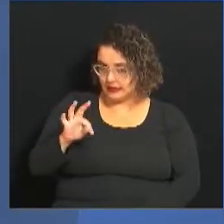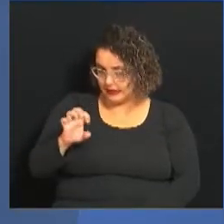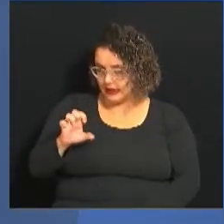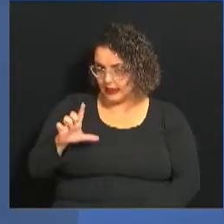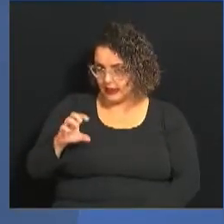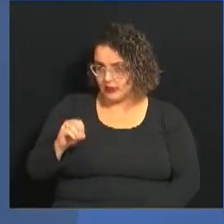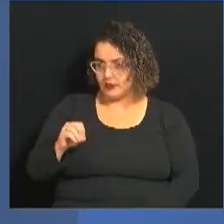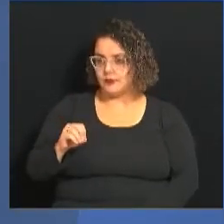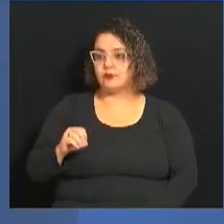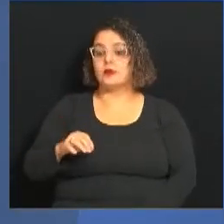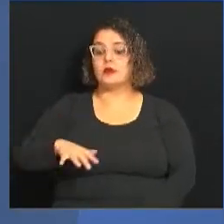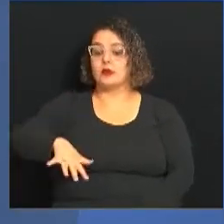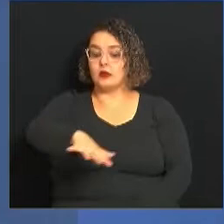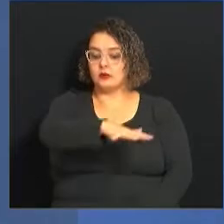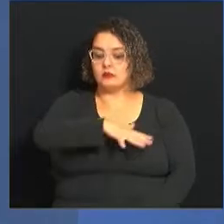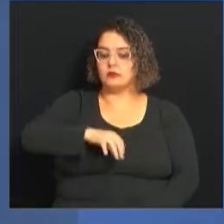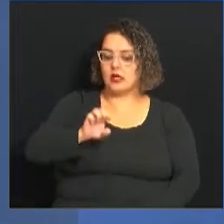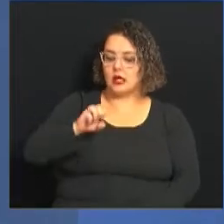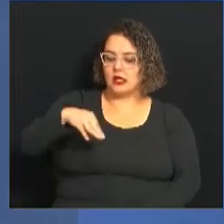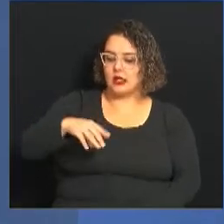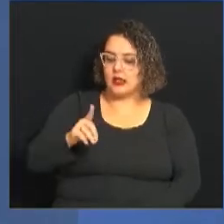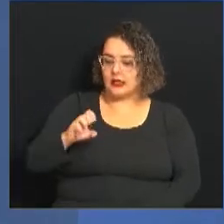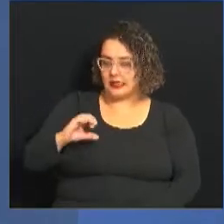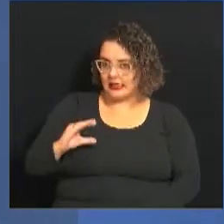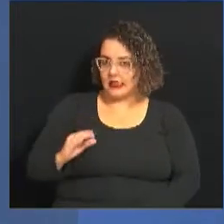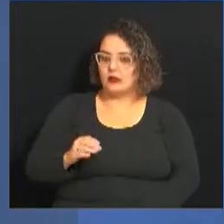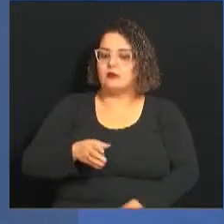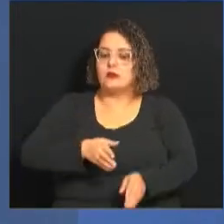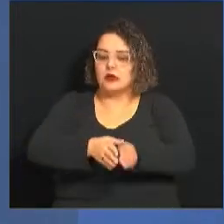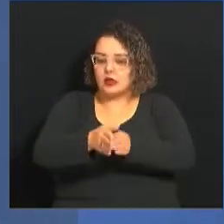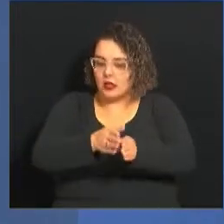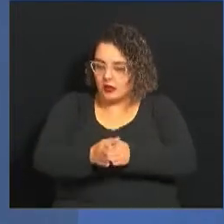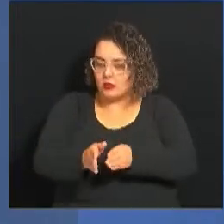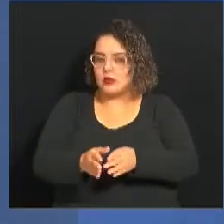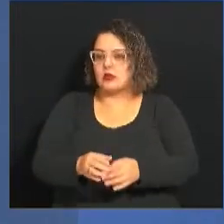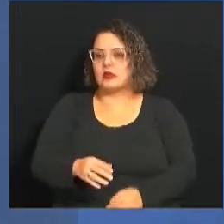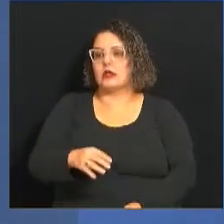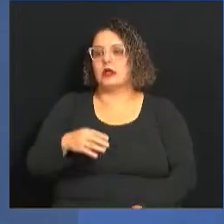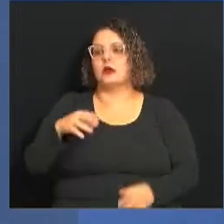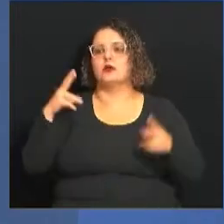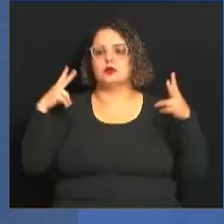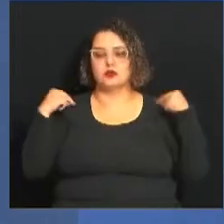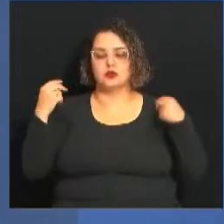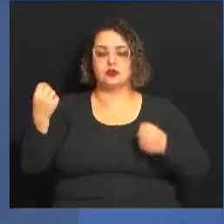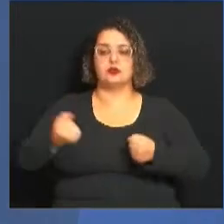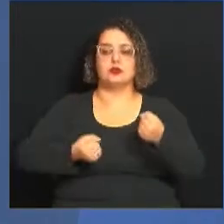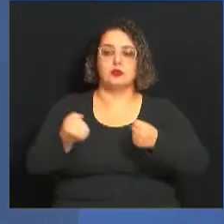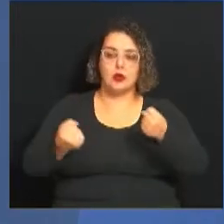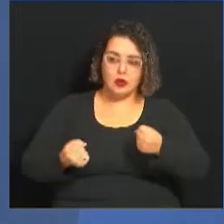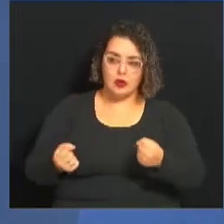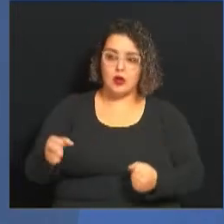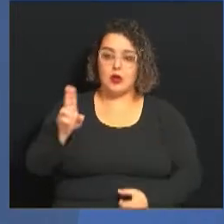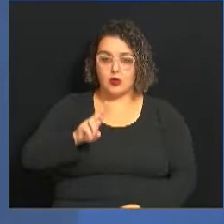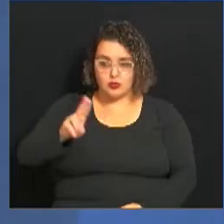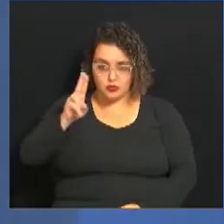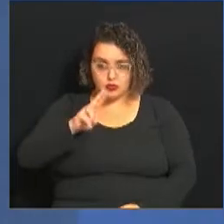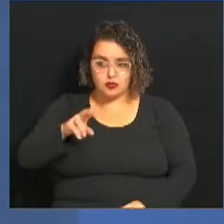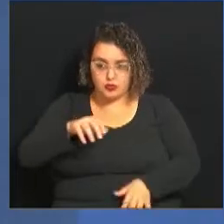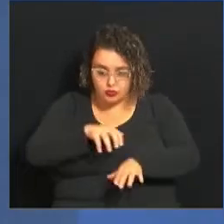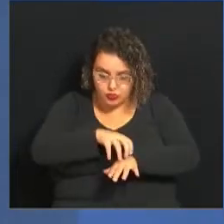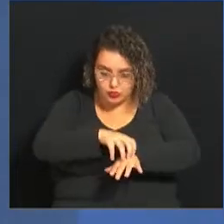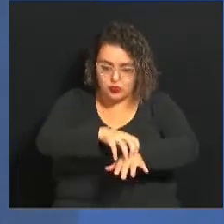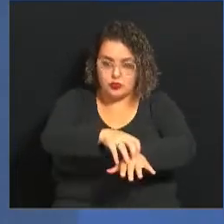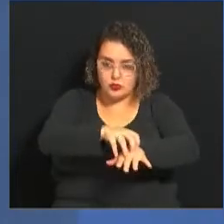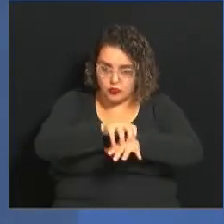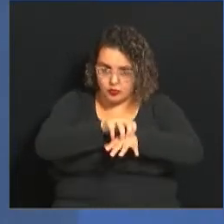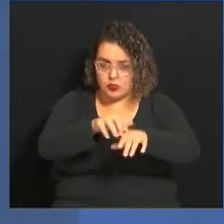região justamente para orientar os motoristas, inclusive também usuários dos ônibus que vão ter ali